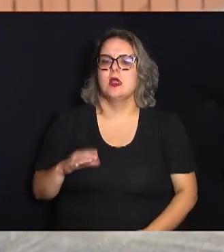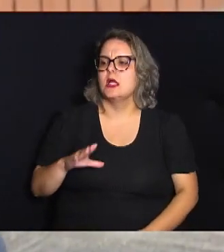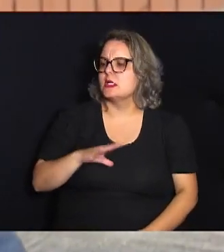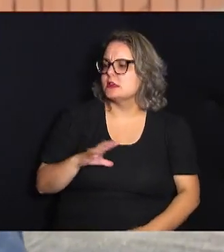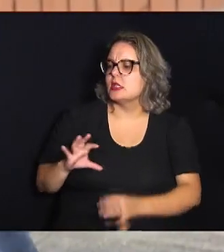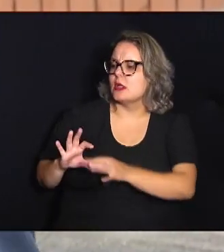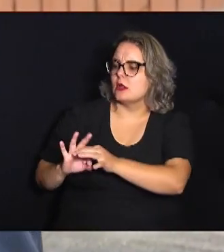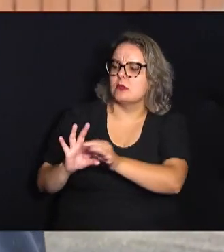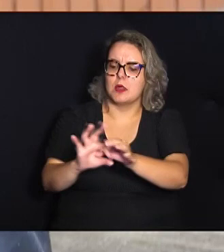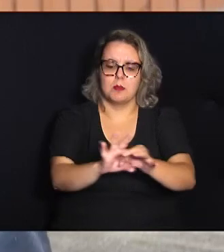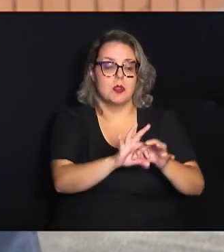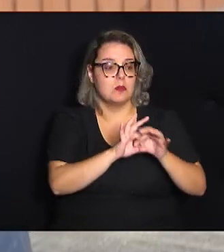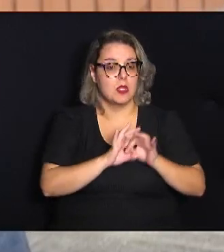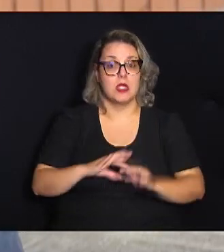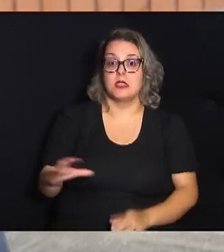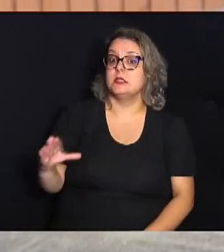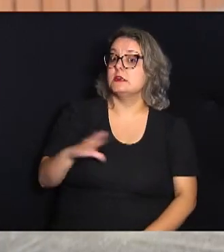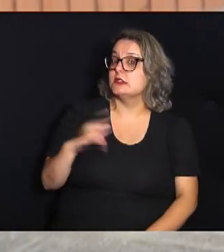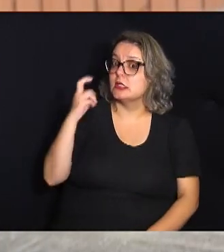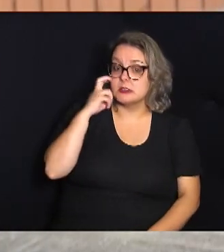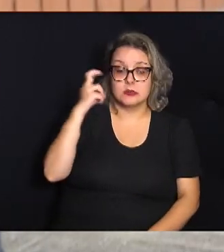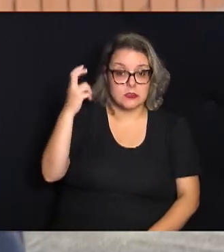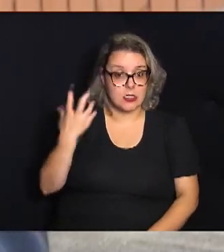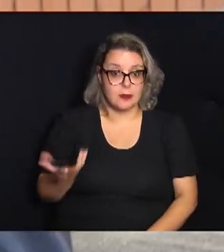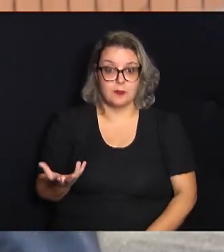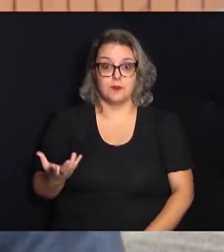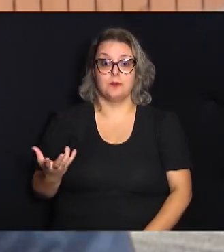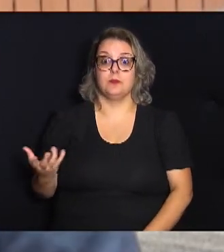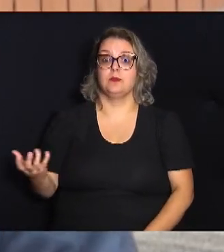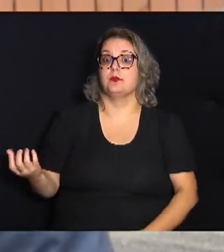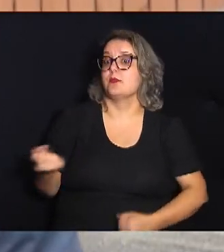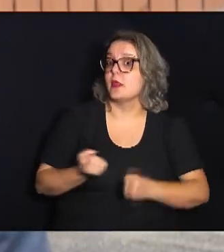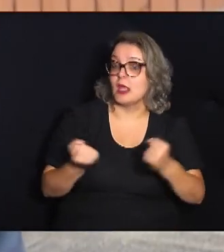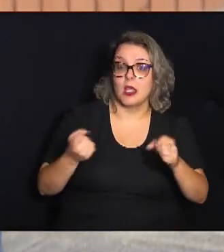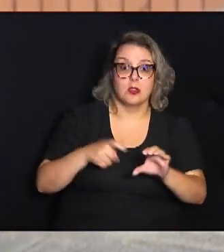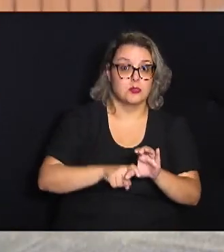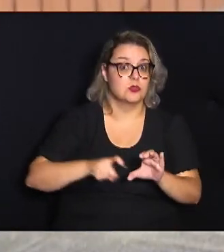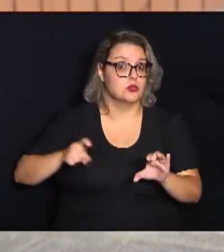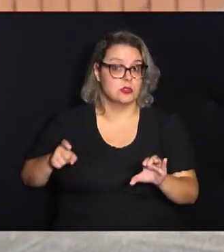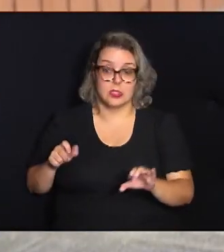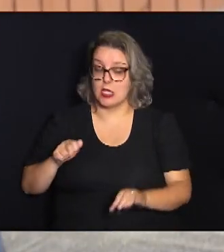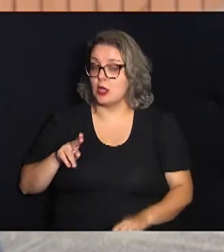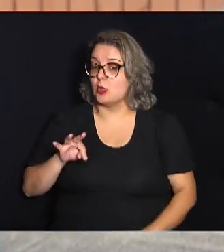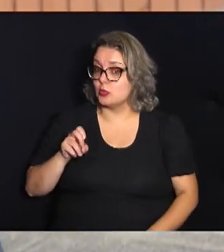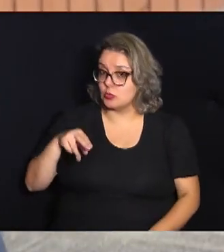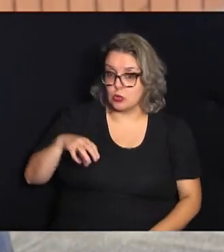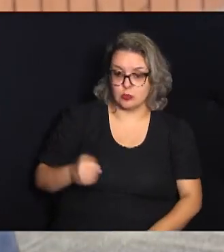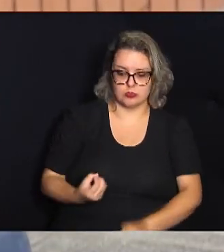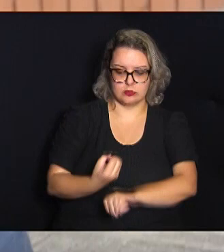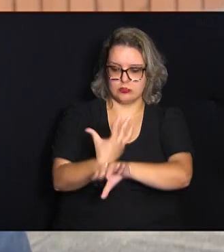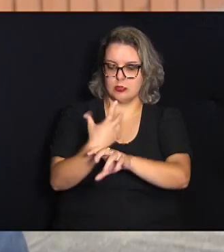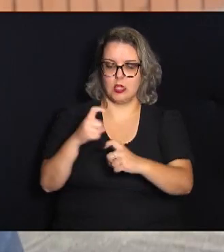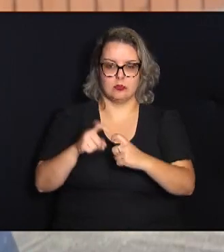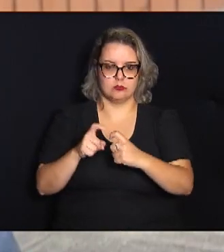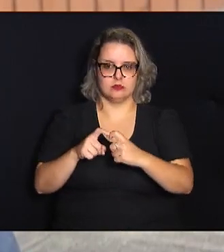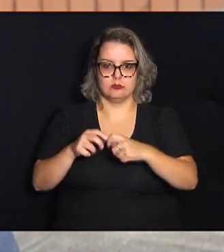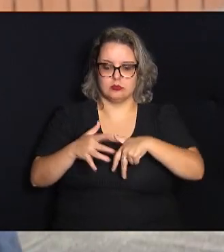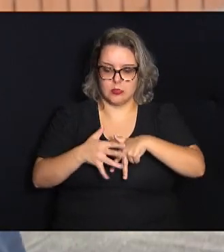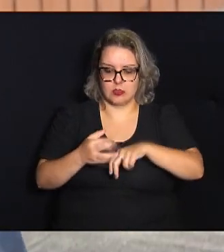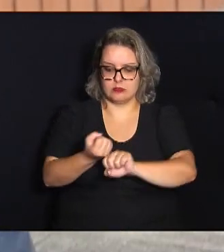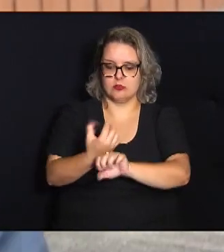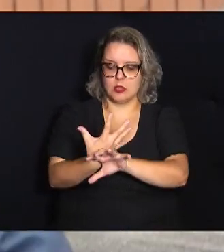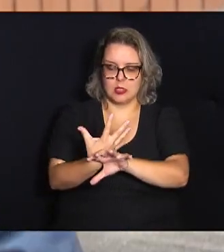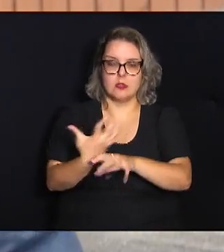conectadas, cidades inteligentes, carros autônomos, telemedicina. Hoje você vai fazer uma consulta